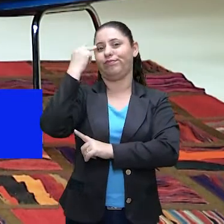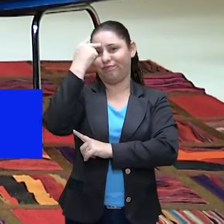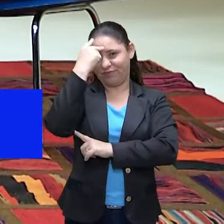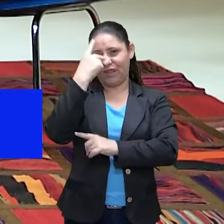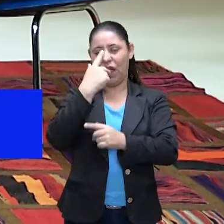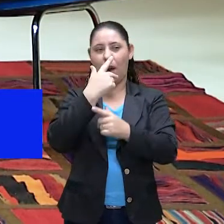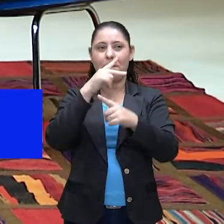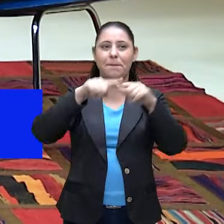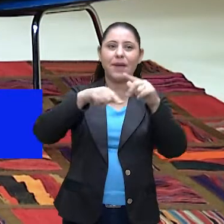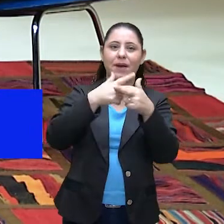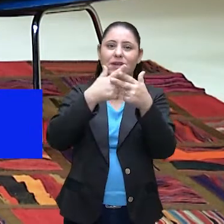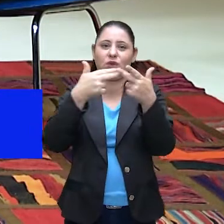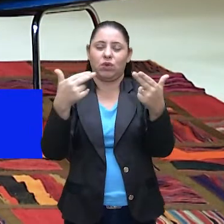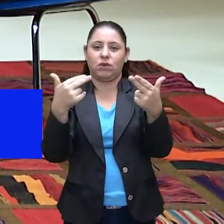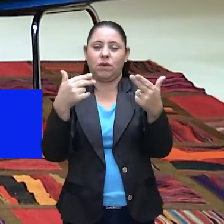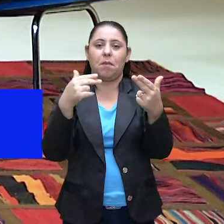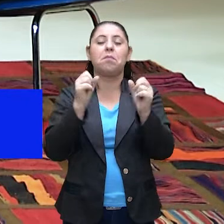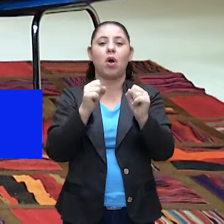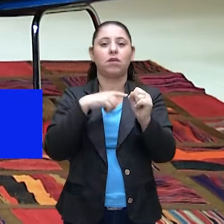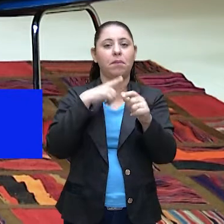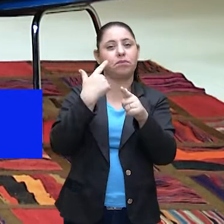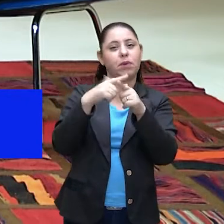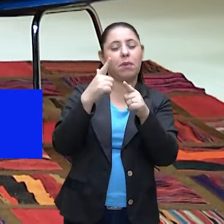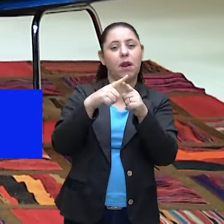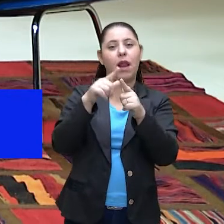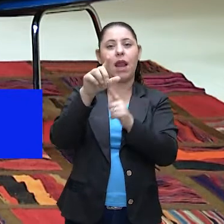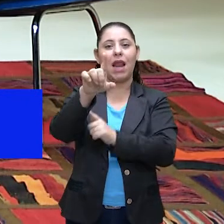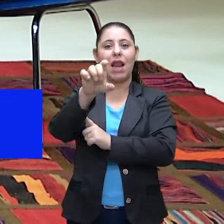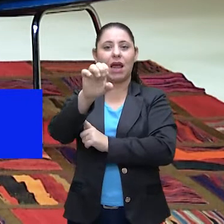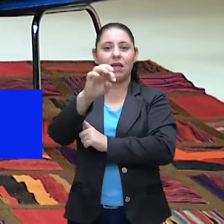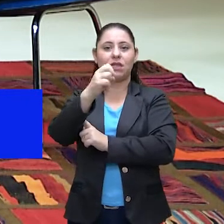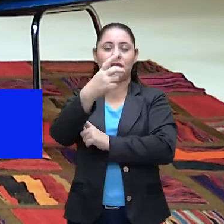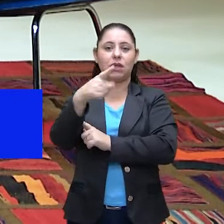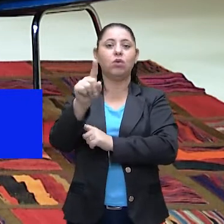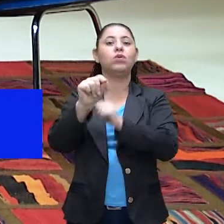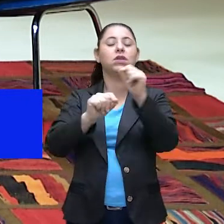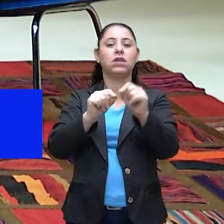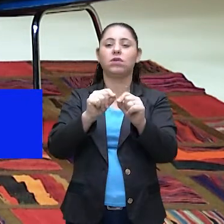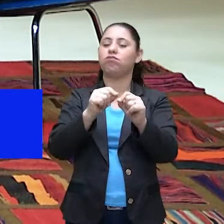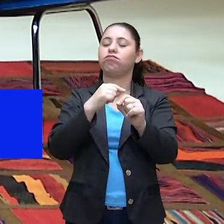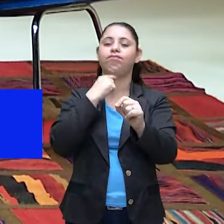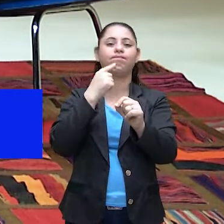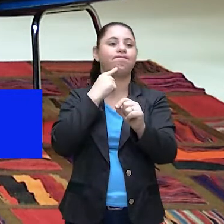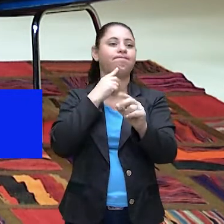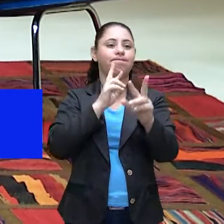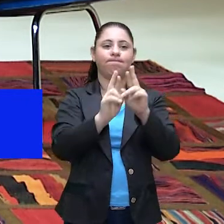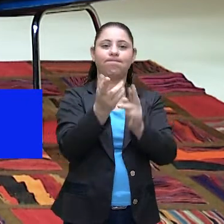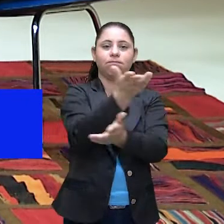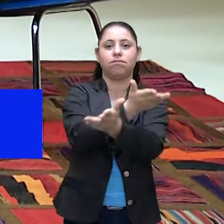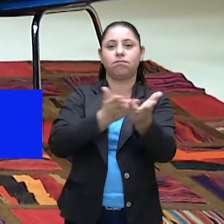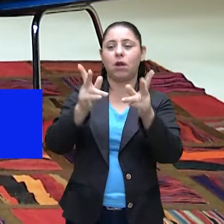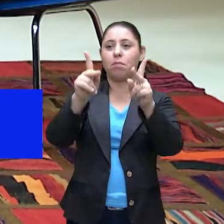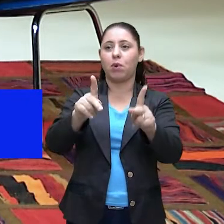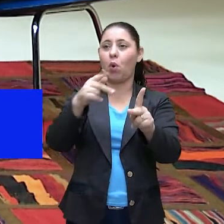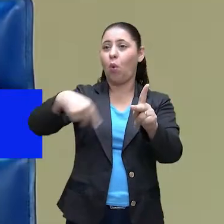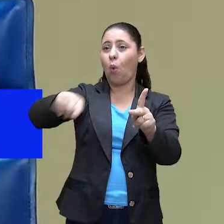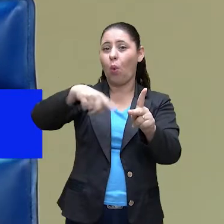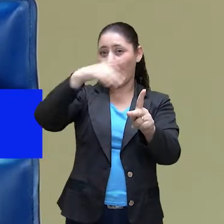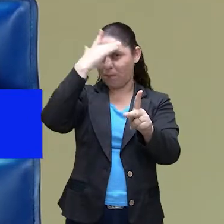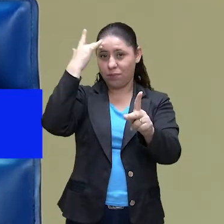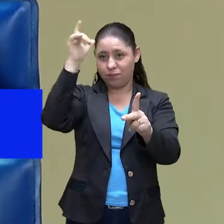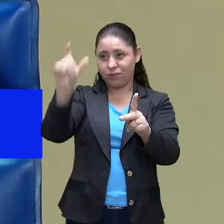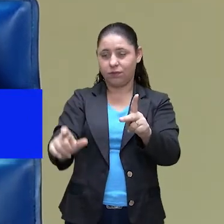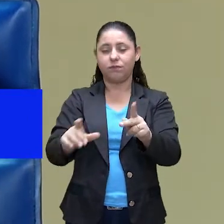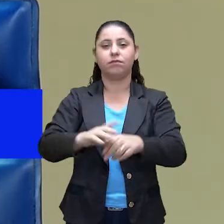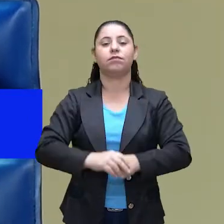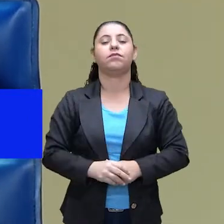possa ter lesões que fazem com que ele não consiga articular e interagir com o público e com os outros atores.